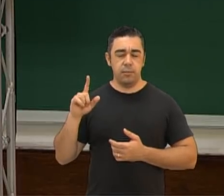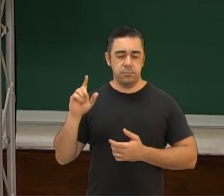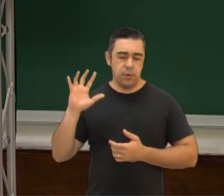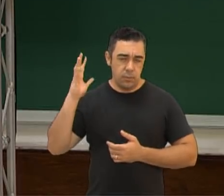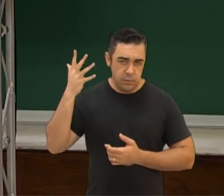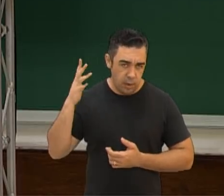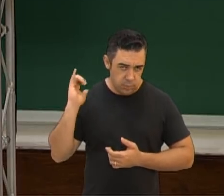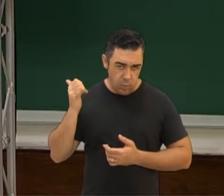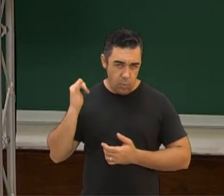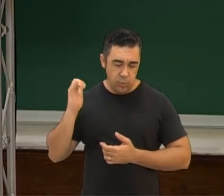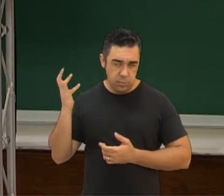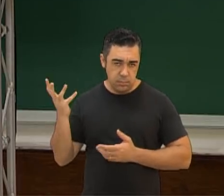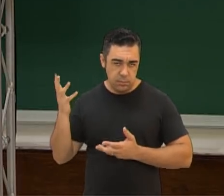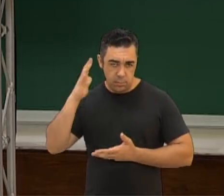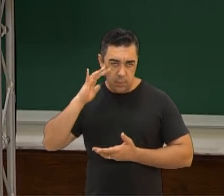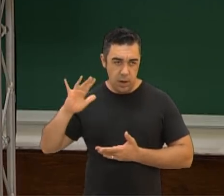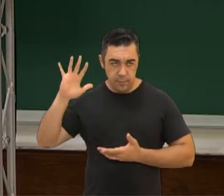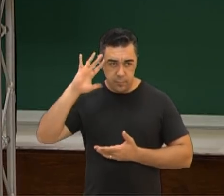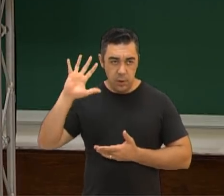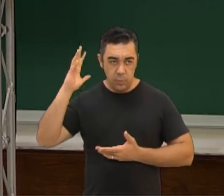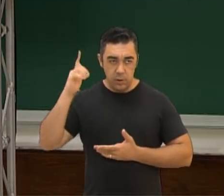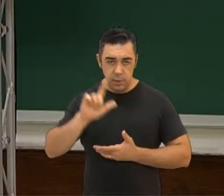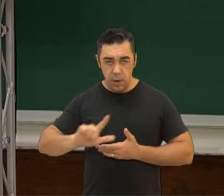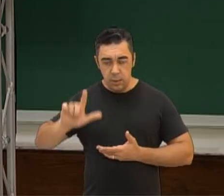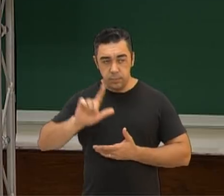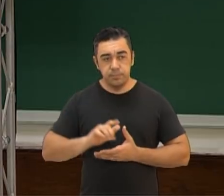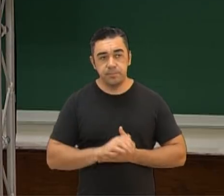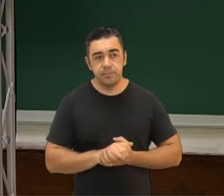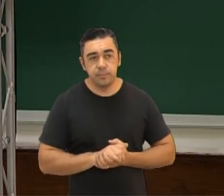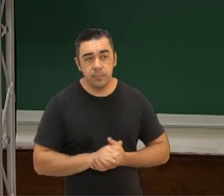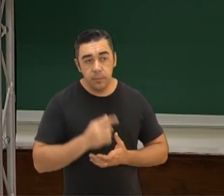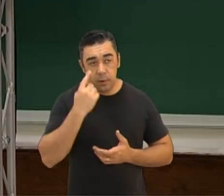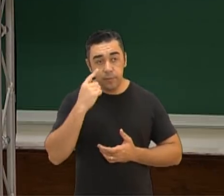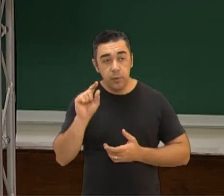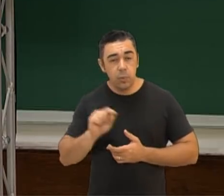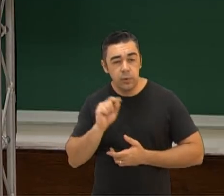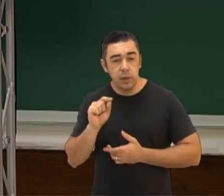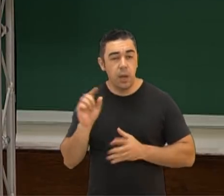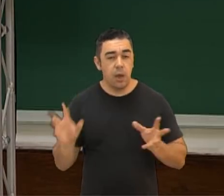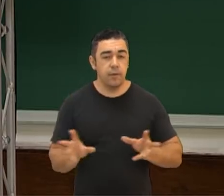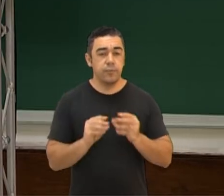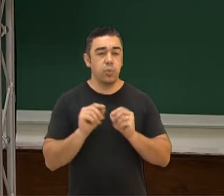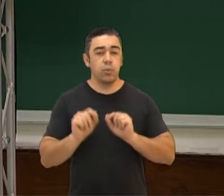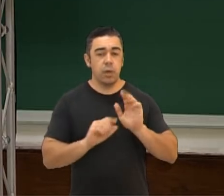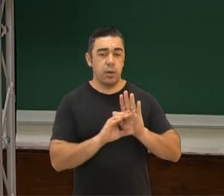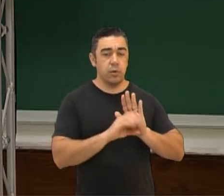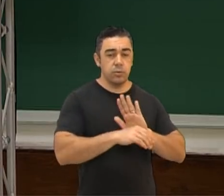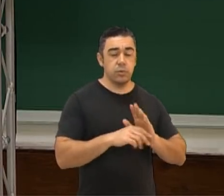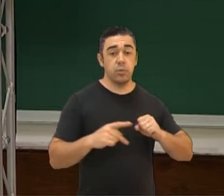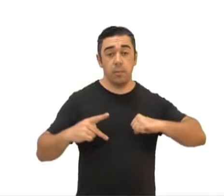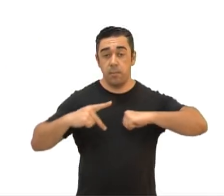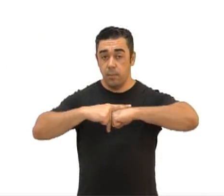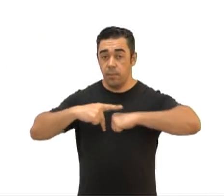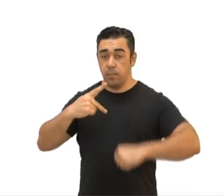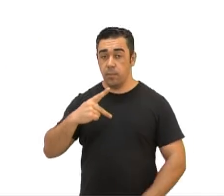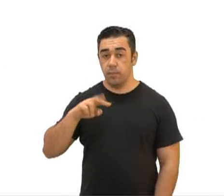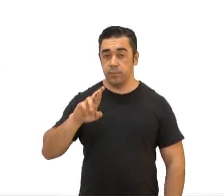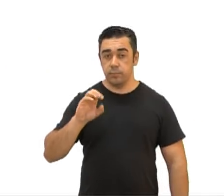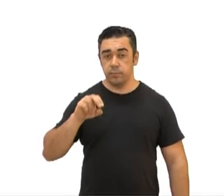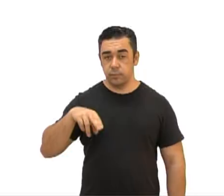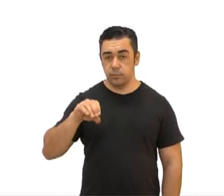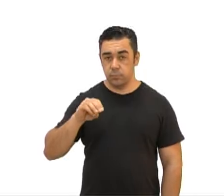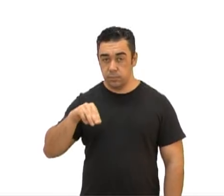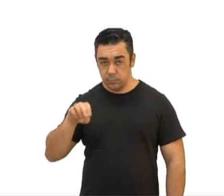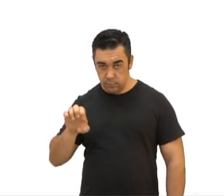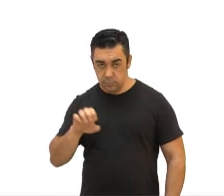nossa literatura, certo? Vamos agora fazer uma revisão do conceito de pronome. Então, observem aqui